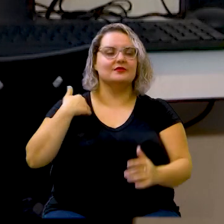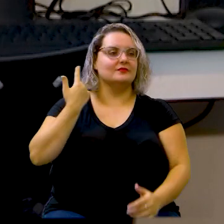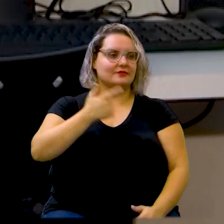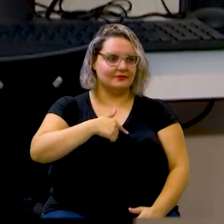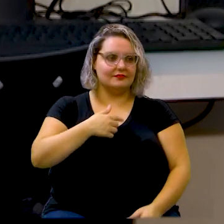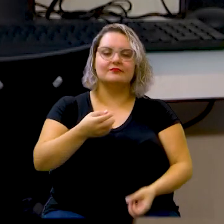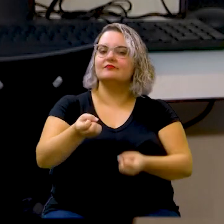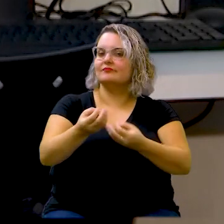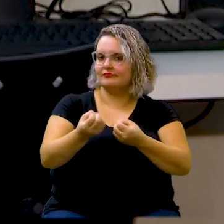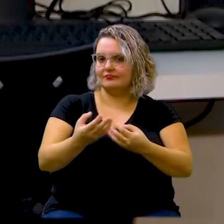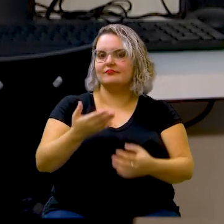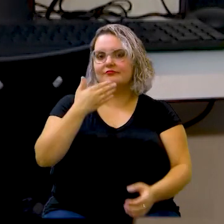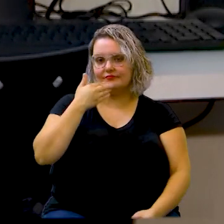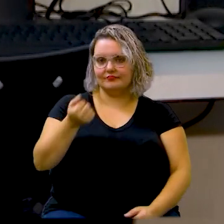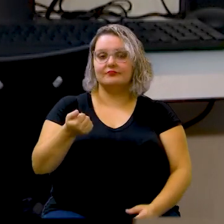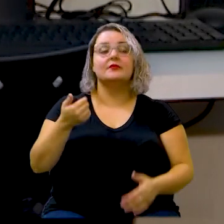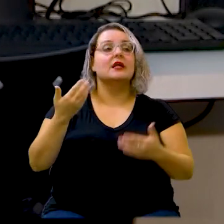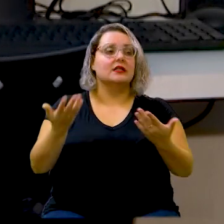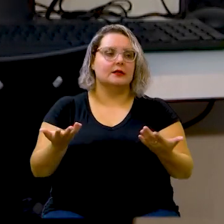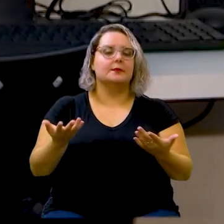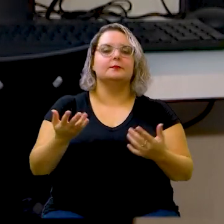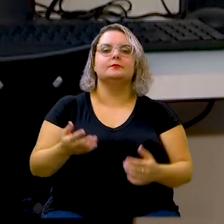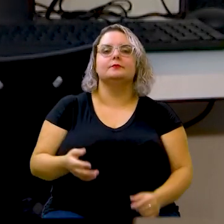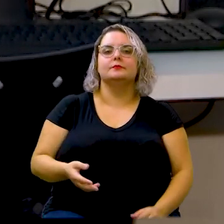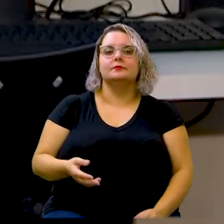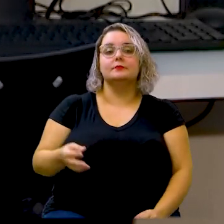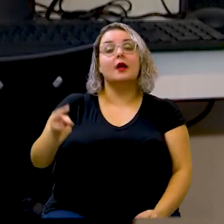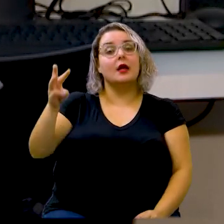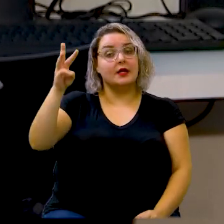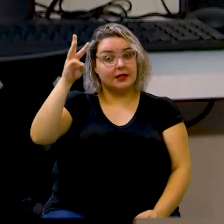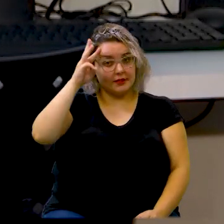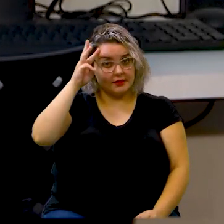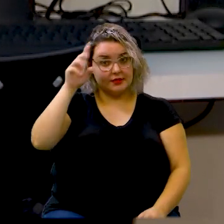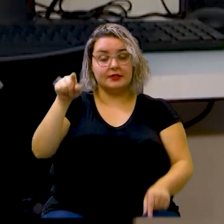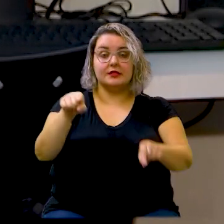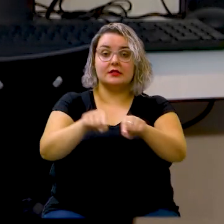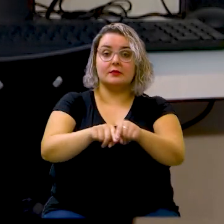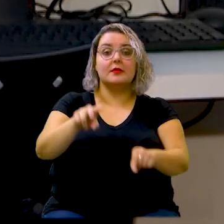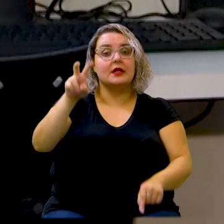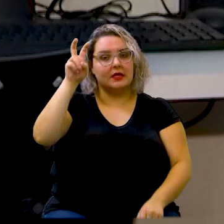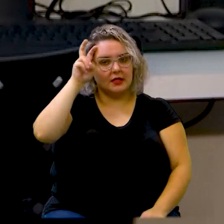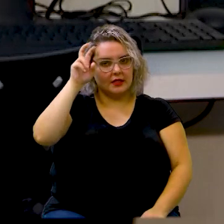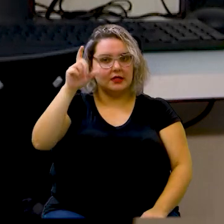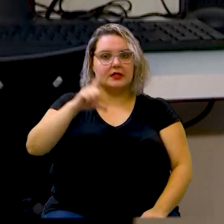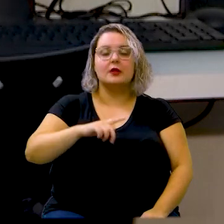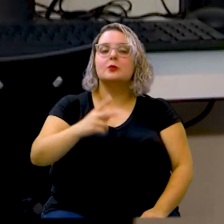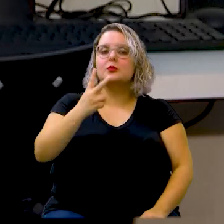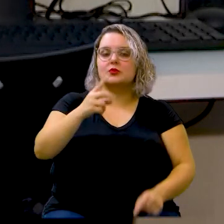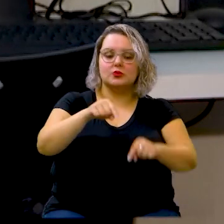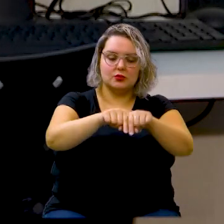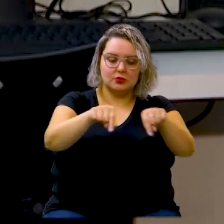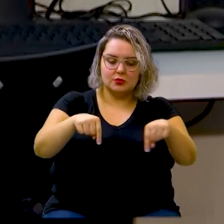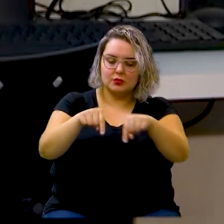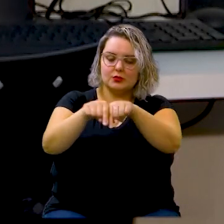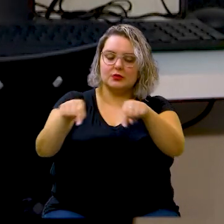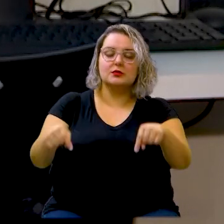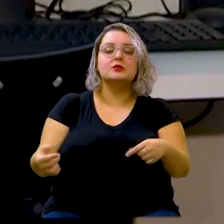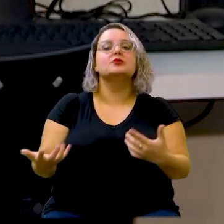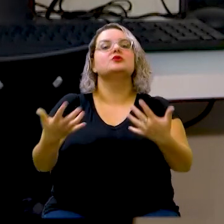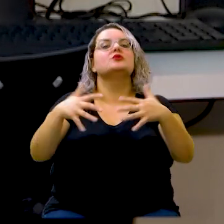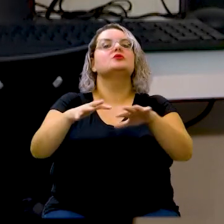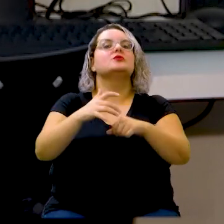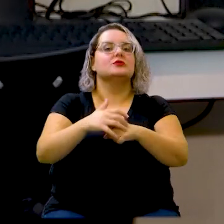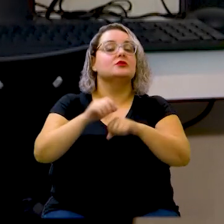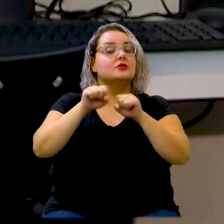conosco e se informarem melhor, tá? Então, de terça e quinta nós temos 2 turmas de inclusão digital de